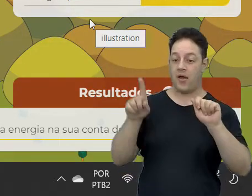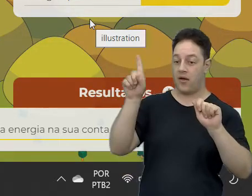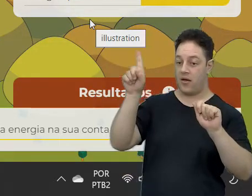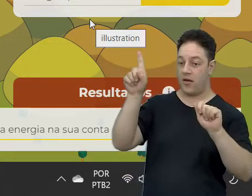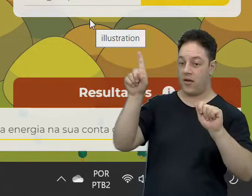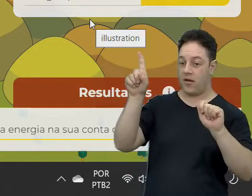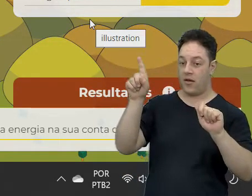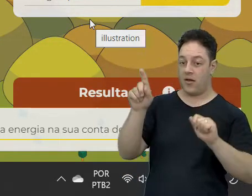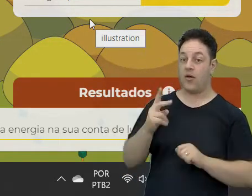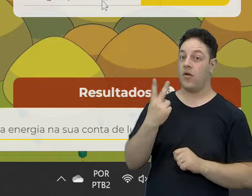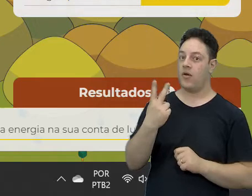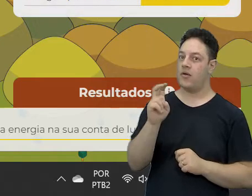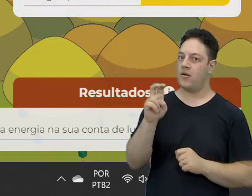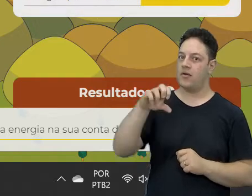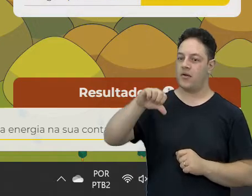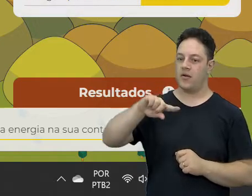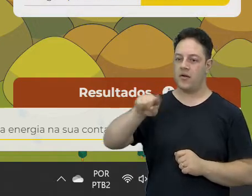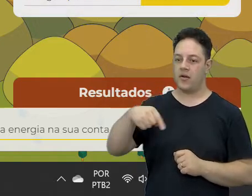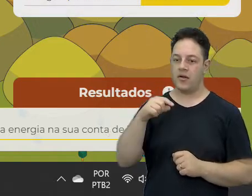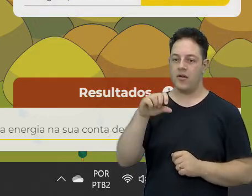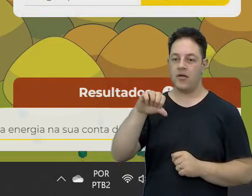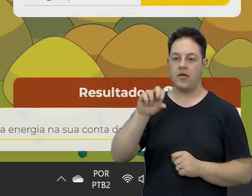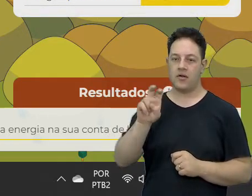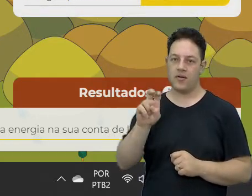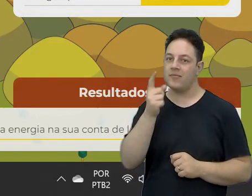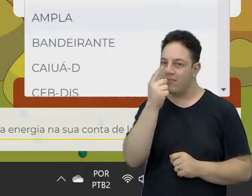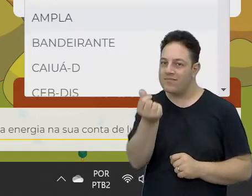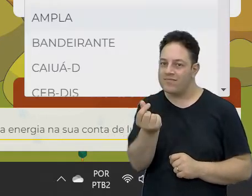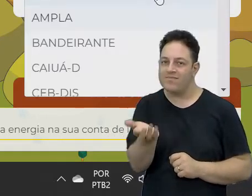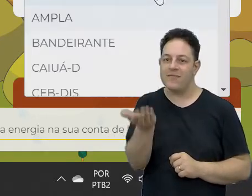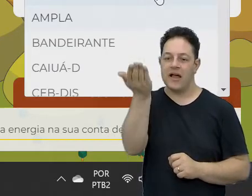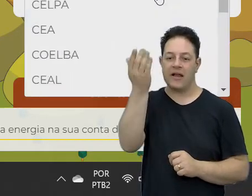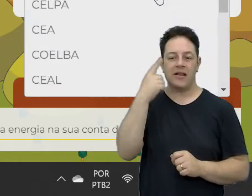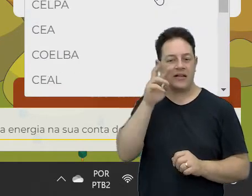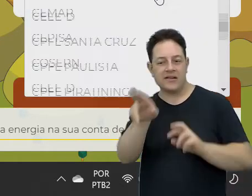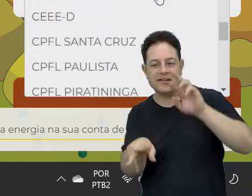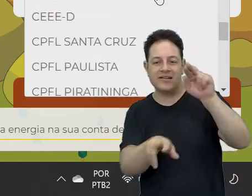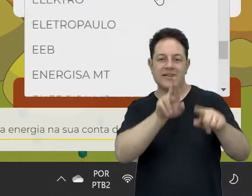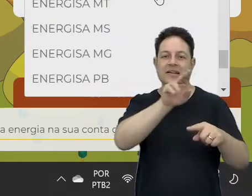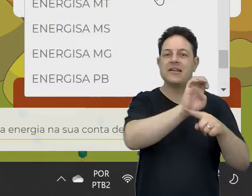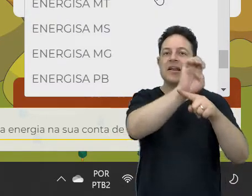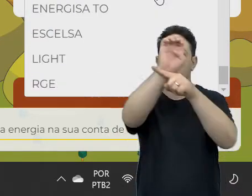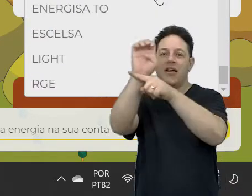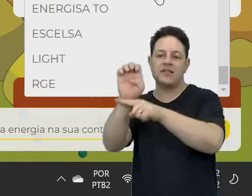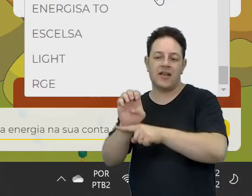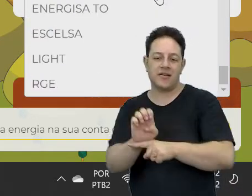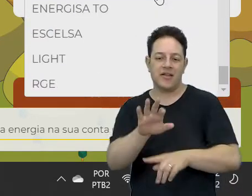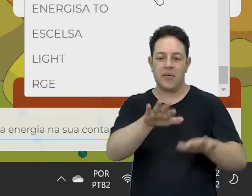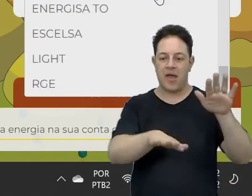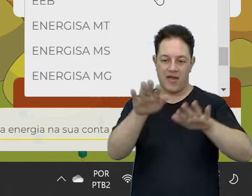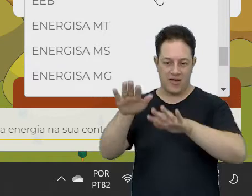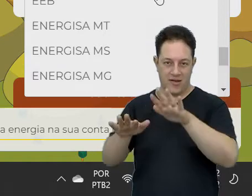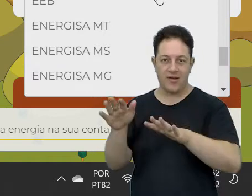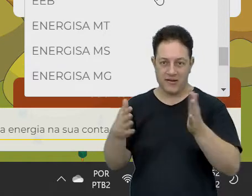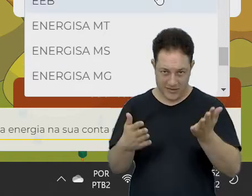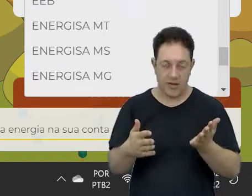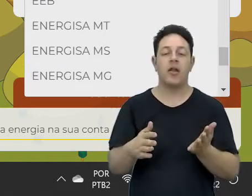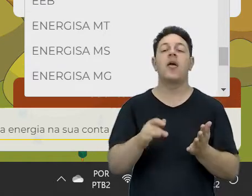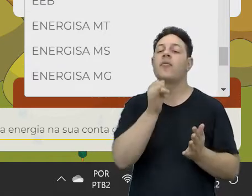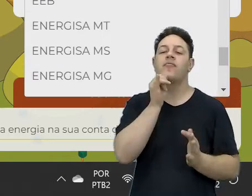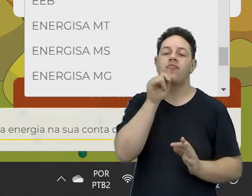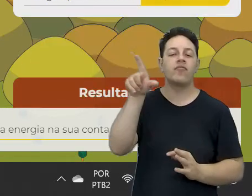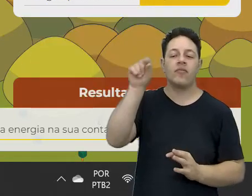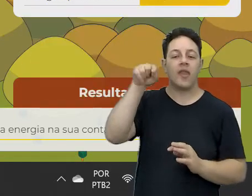R$259,95, já está um pouco mais caro. Está um pouco mais caro. Então, ali você tem várias possibilidades de concessionárias. Então, escolhendo